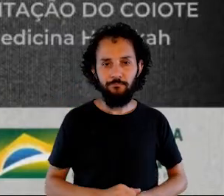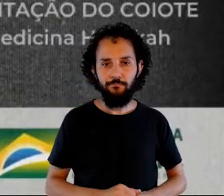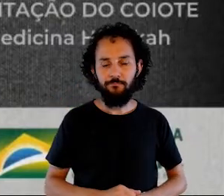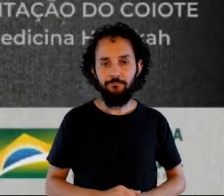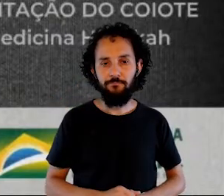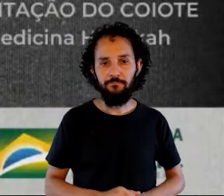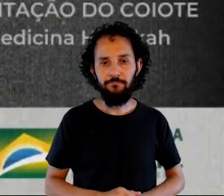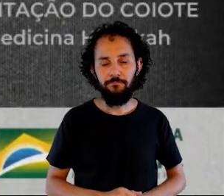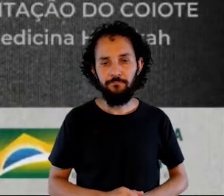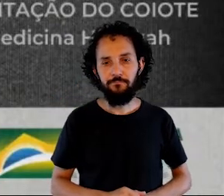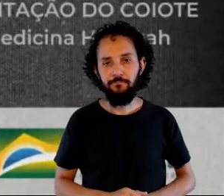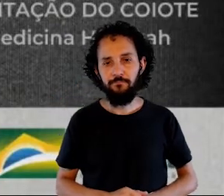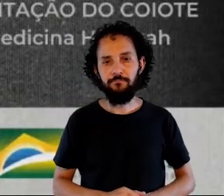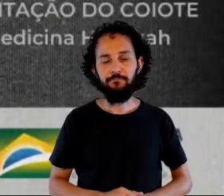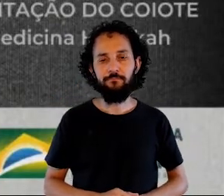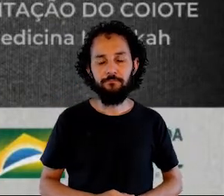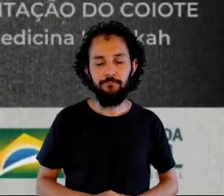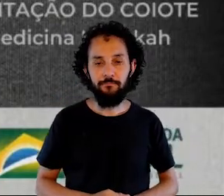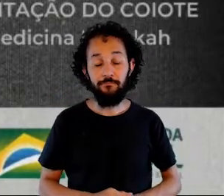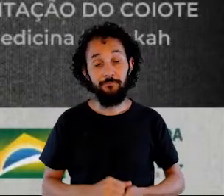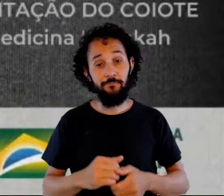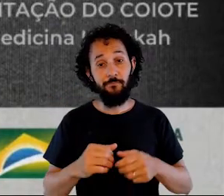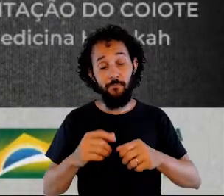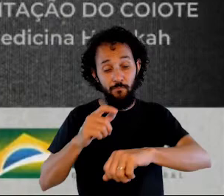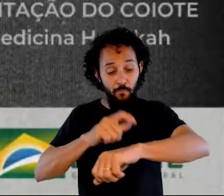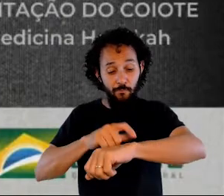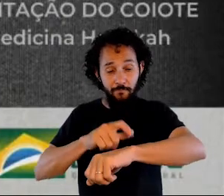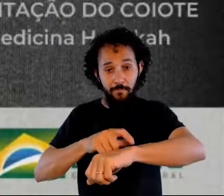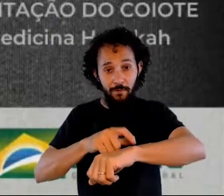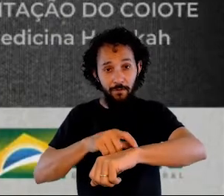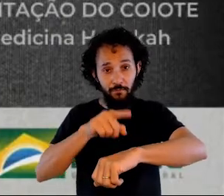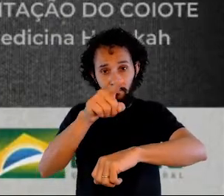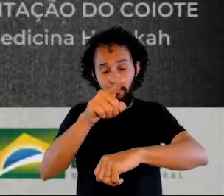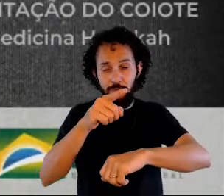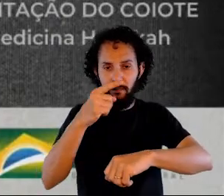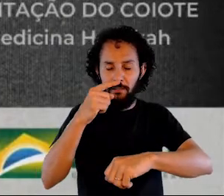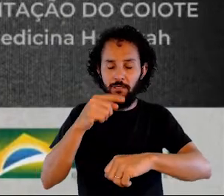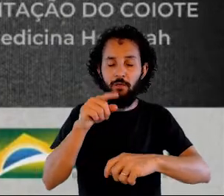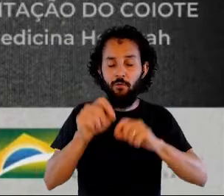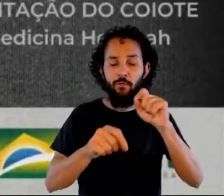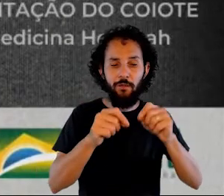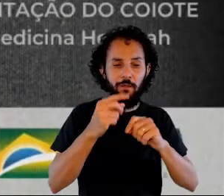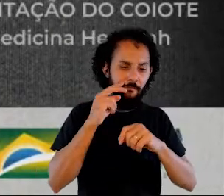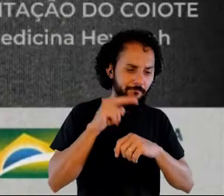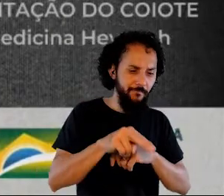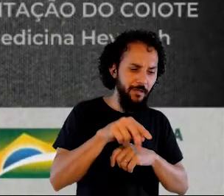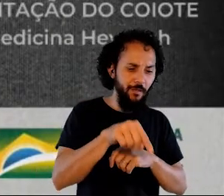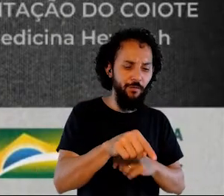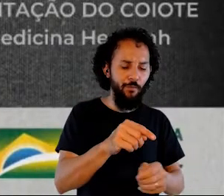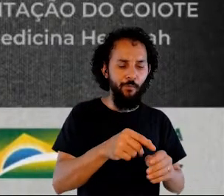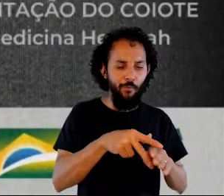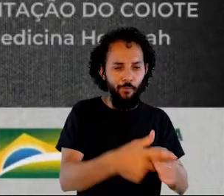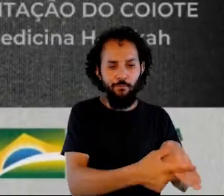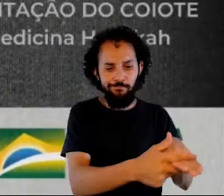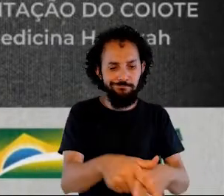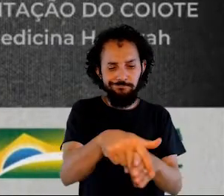Nesse momento, a menina e o coiote passam galopando por você para lhe entregar a